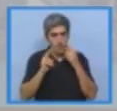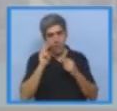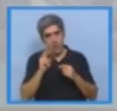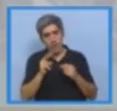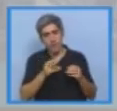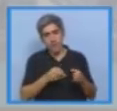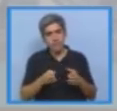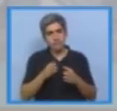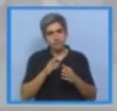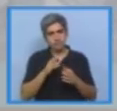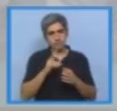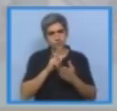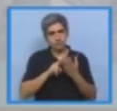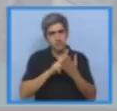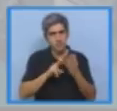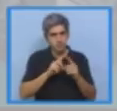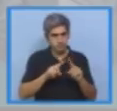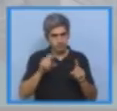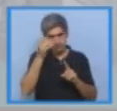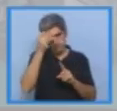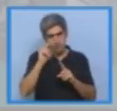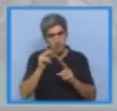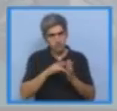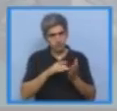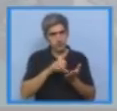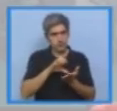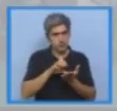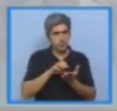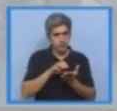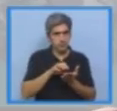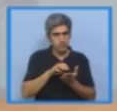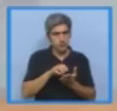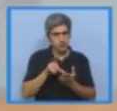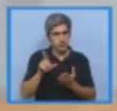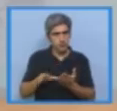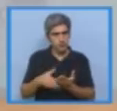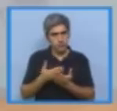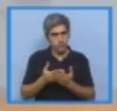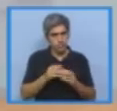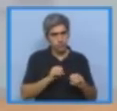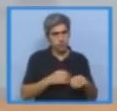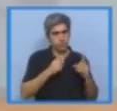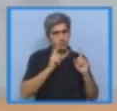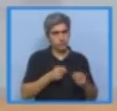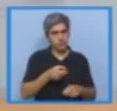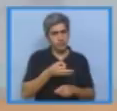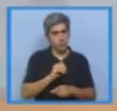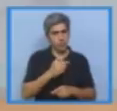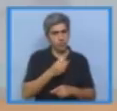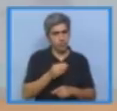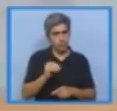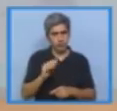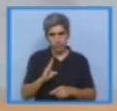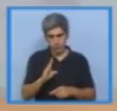também pela uma leitura diferente, digamos, da Bíblia. Sim, isso é uma proposta que está desde o nosso começo do ponto SJ, mas que